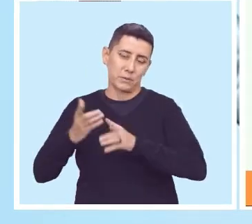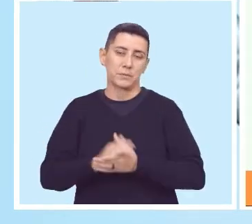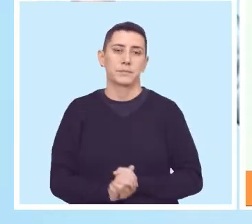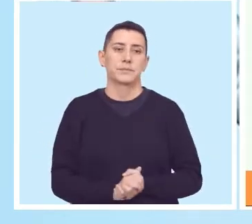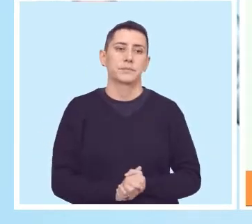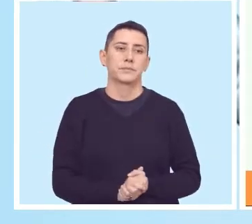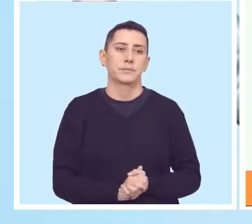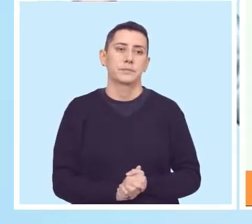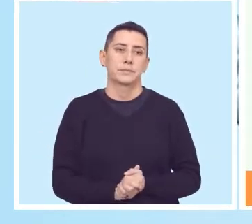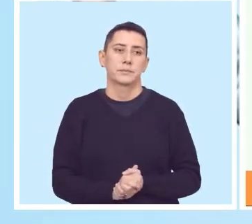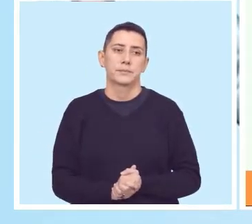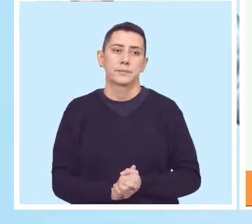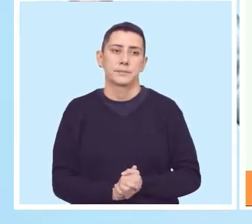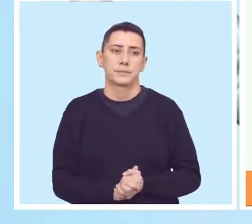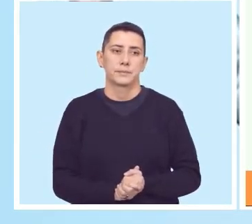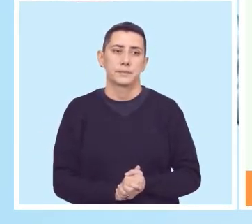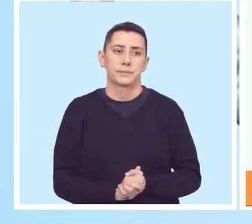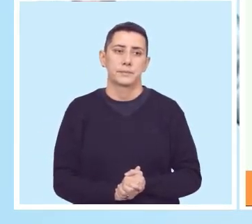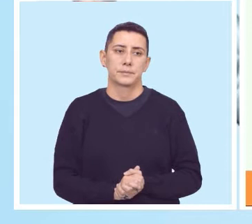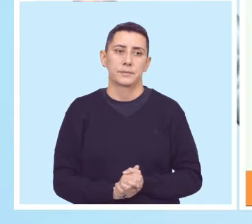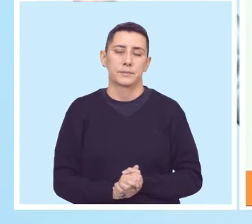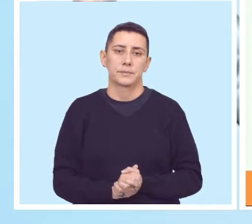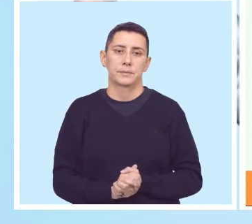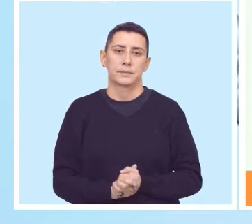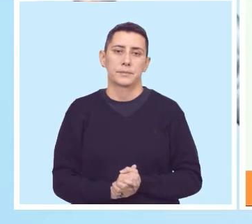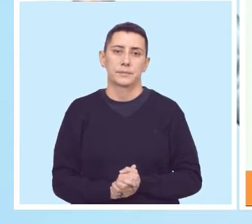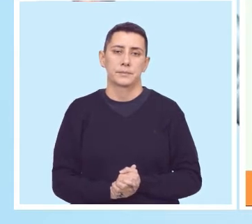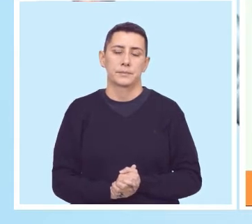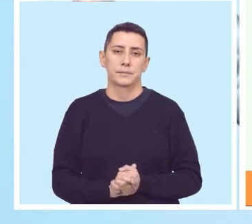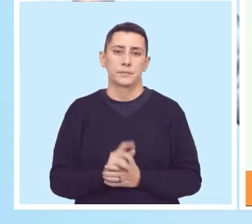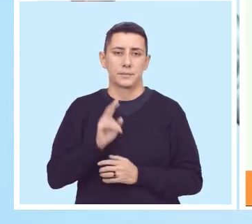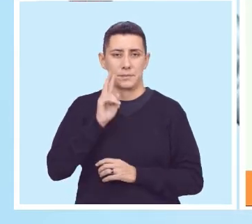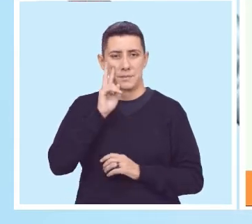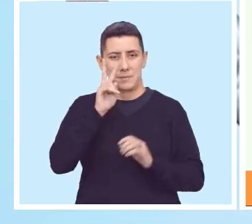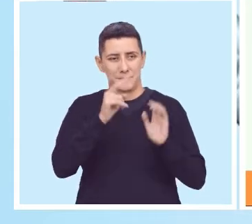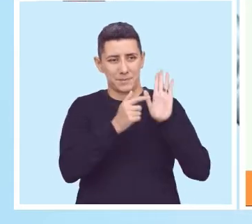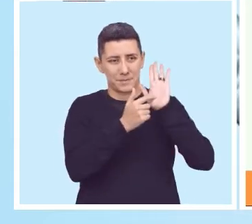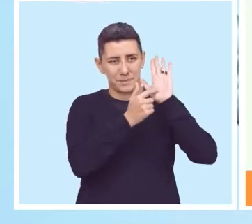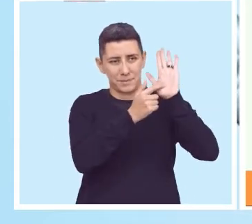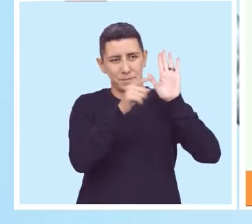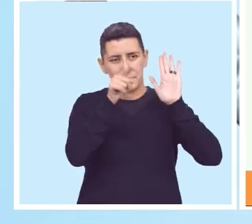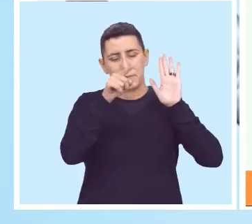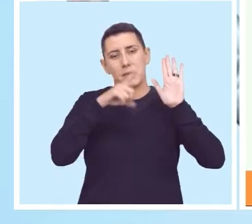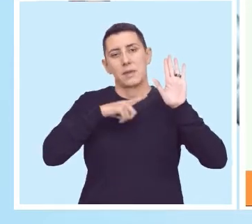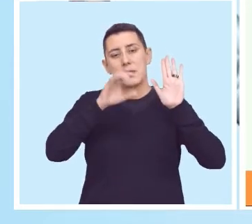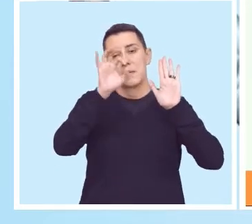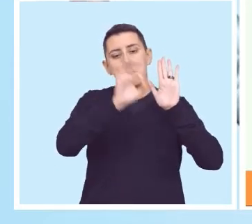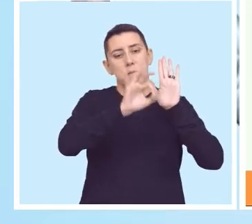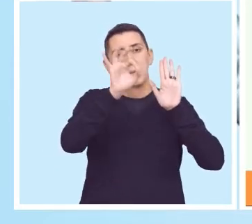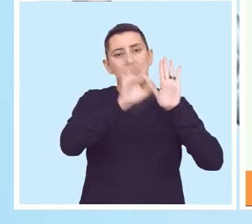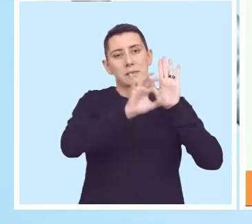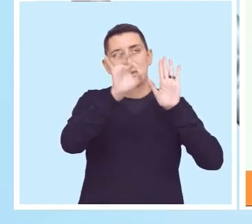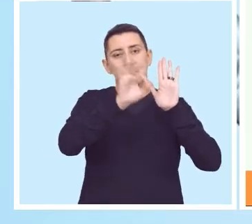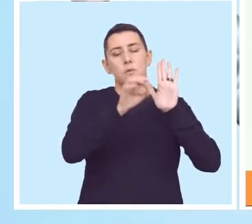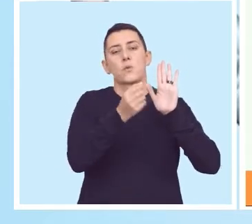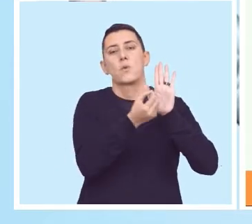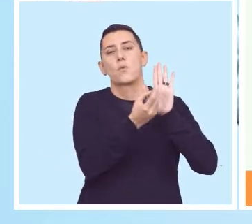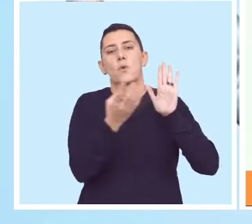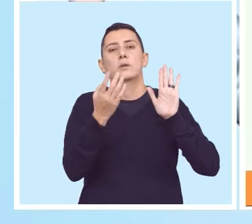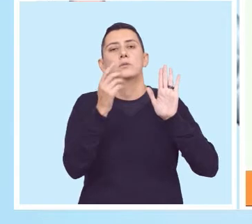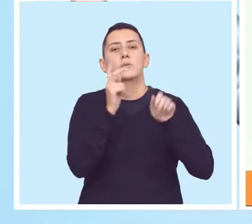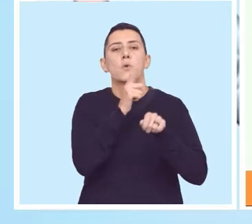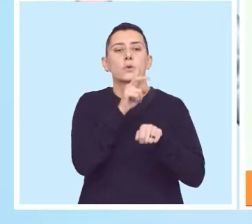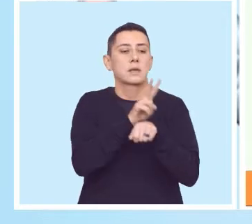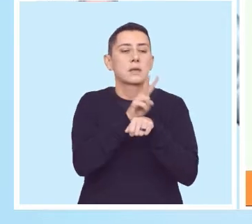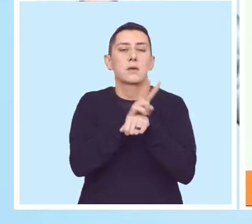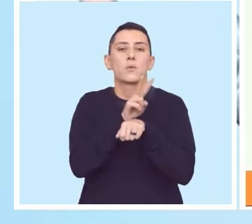Aqui, logo nessa entrada, nós temos aqui o percentual de conservação.